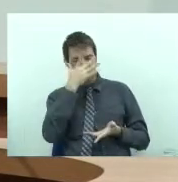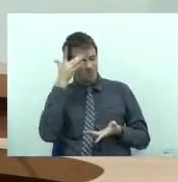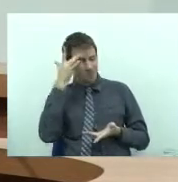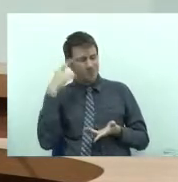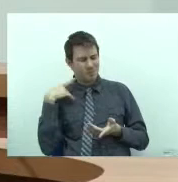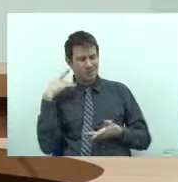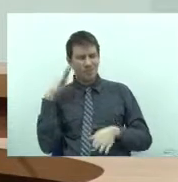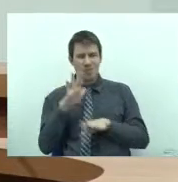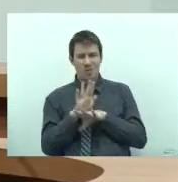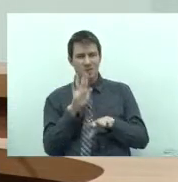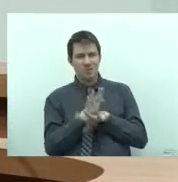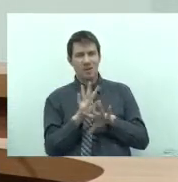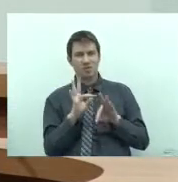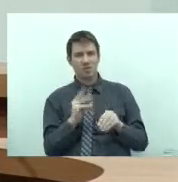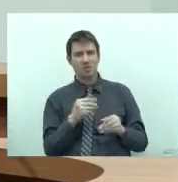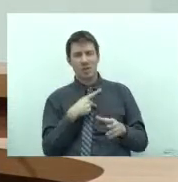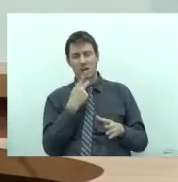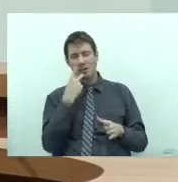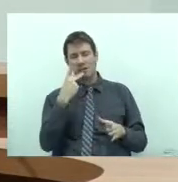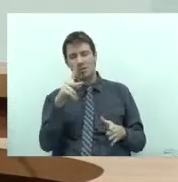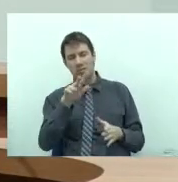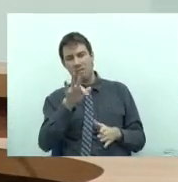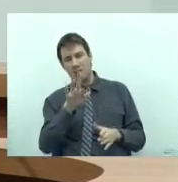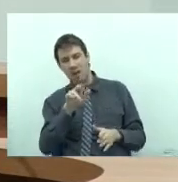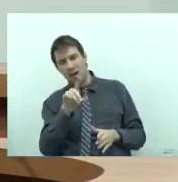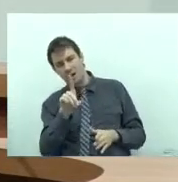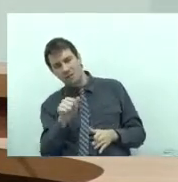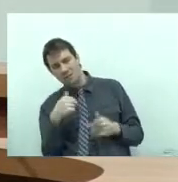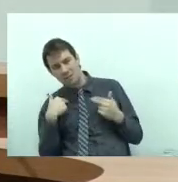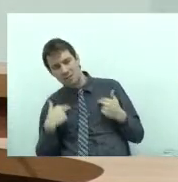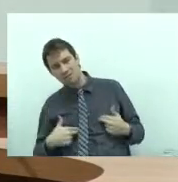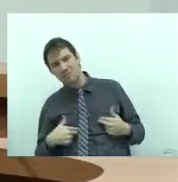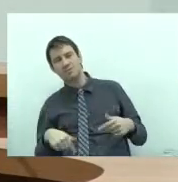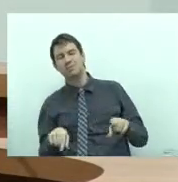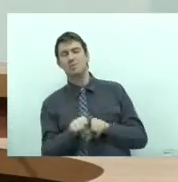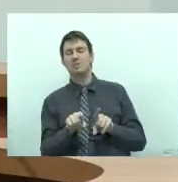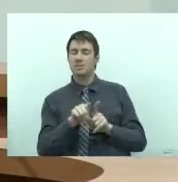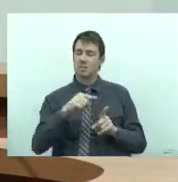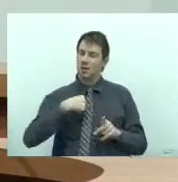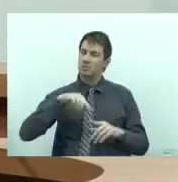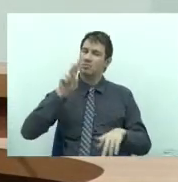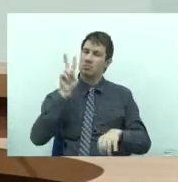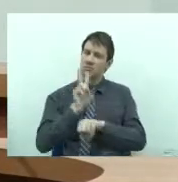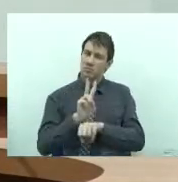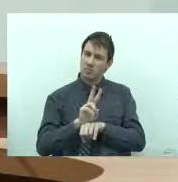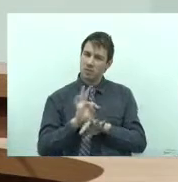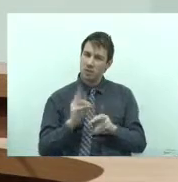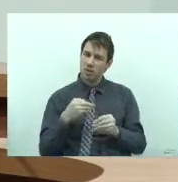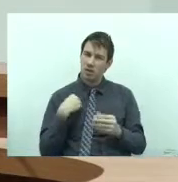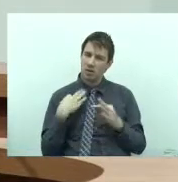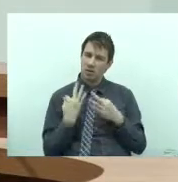defendem essa farda e defende a cada um dos nossos entes queridos e a nós mesmos.